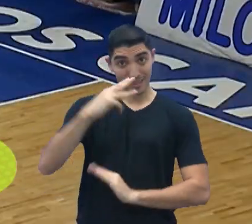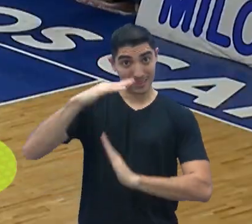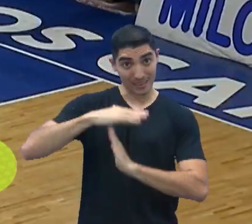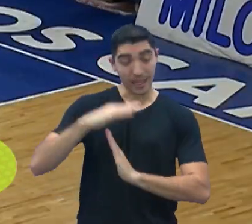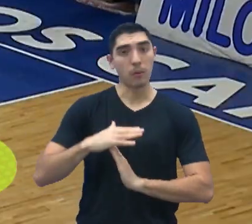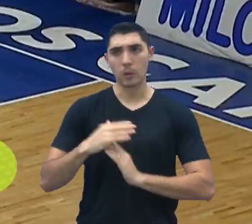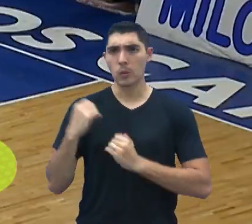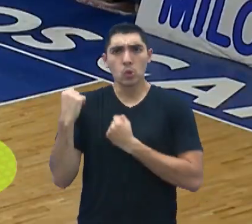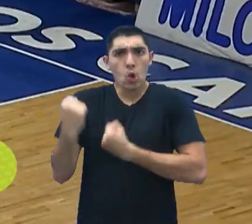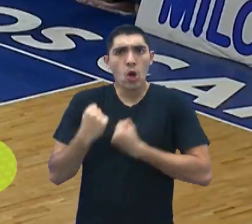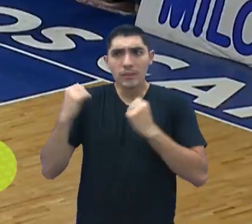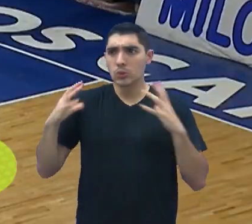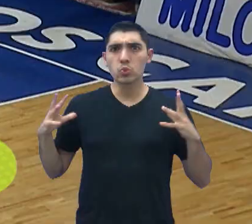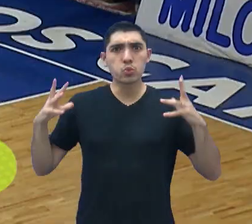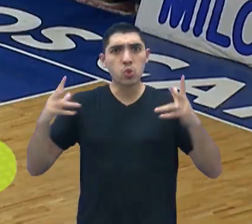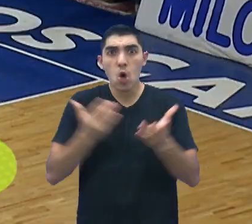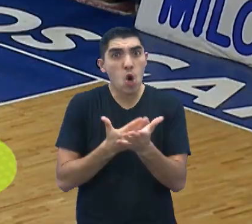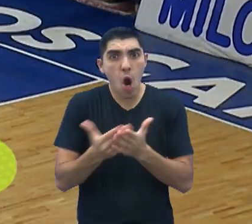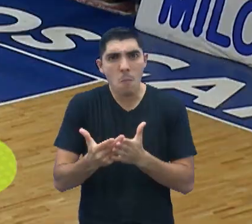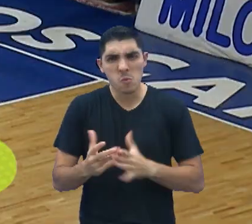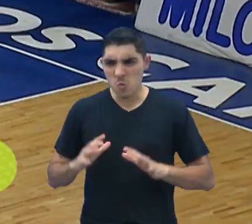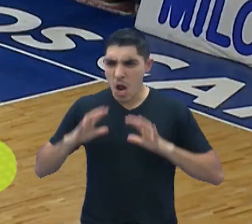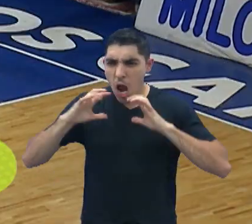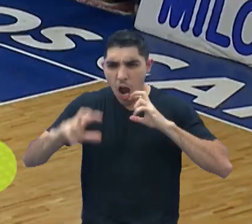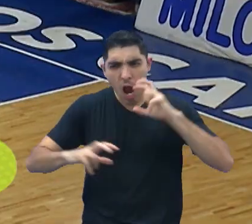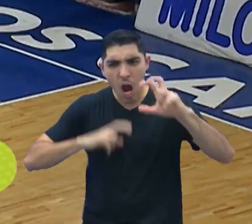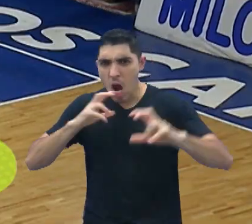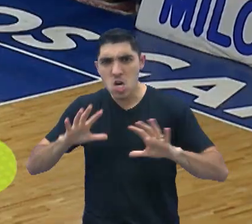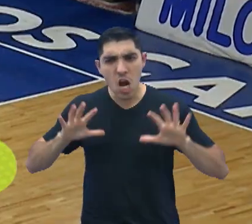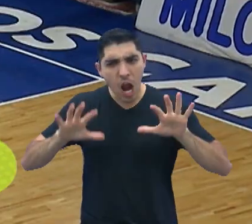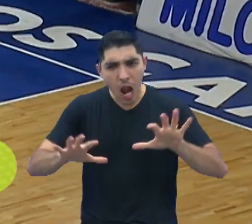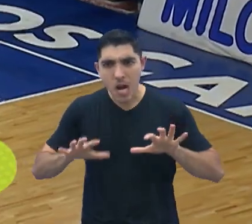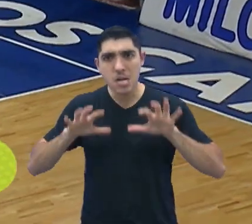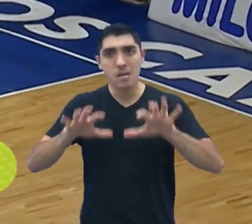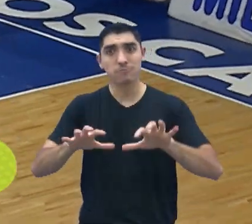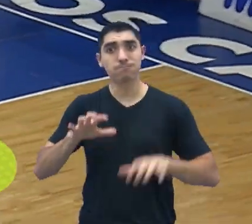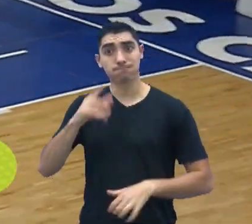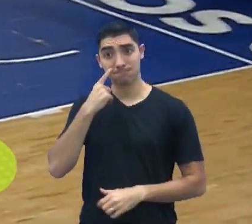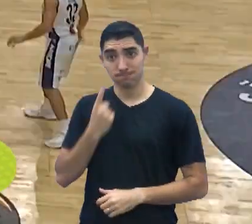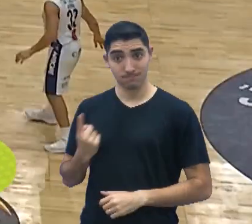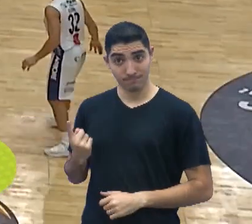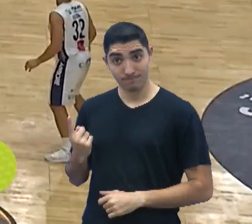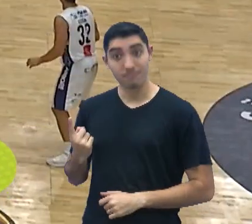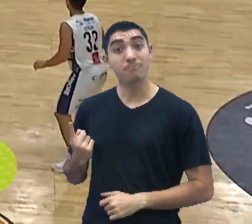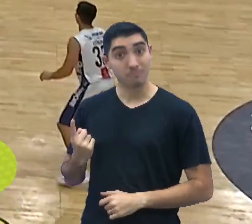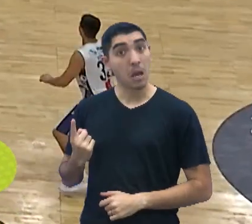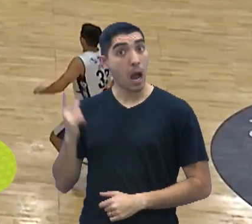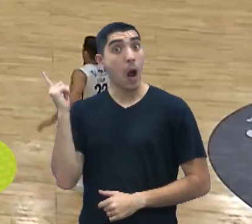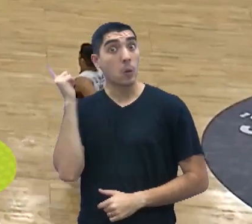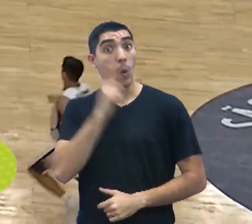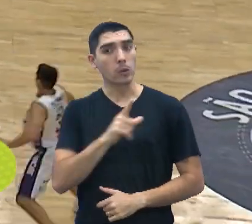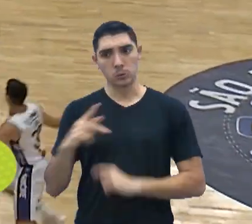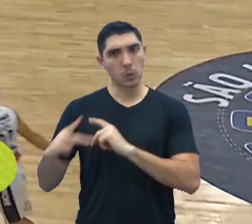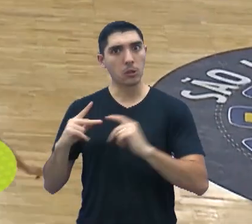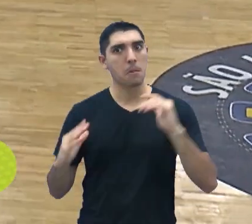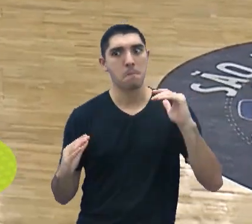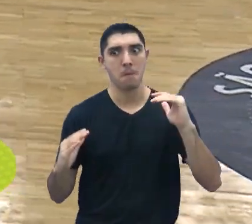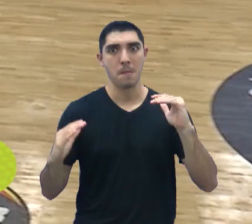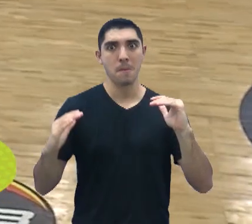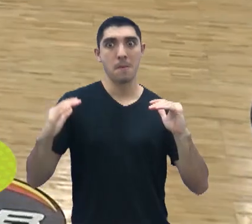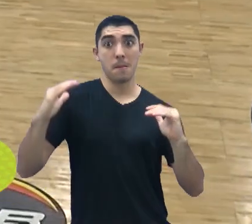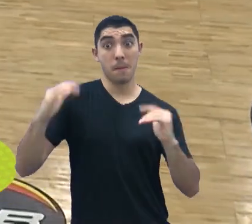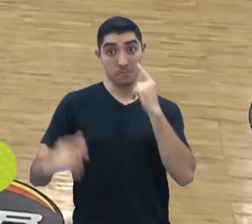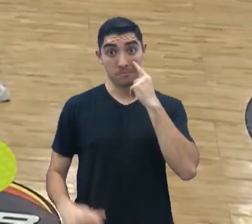Lineu colocou pressão nos lances livres dos visitantes e deu certo. Na jogada seguinte, a